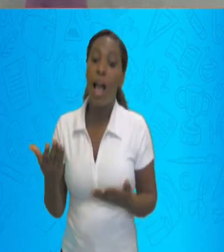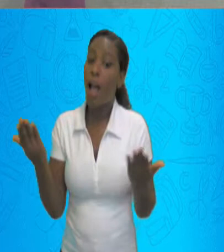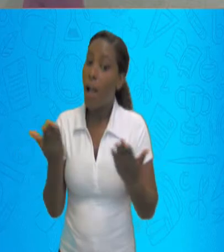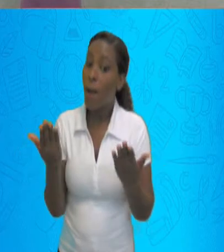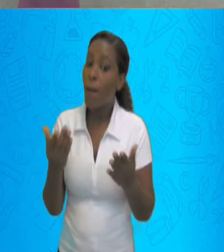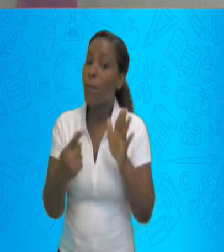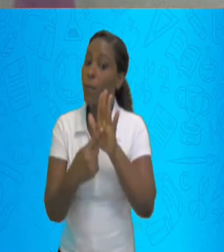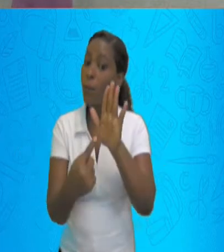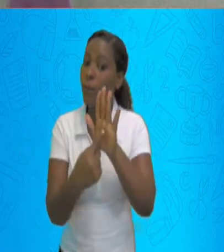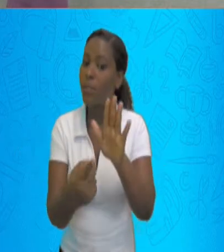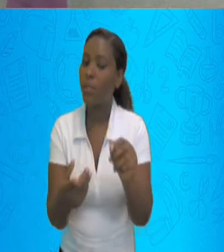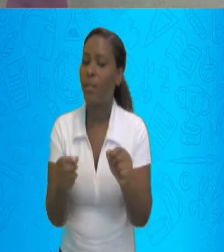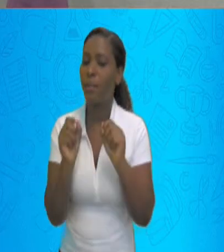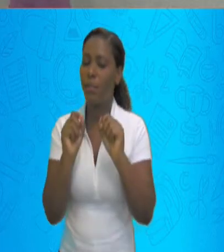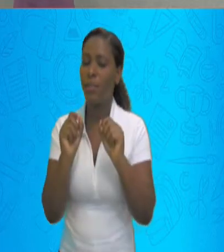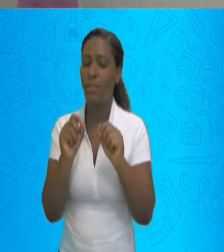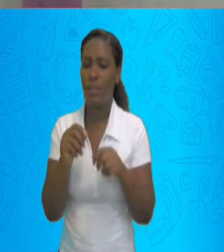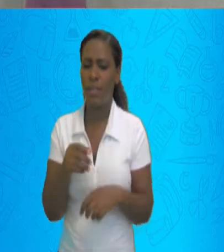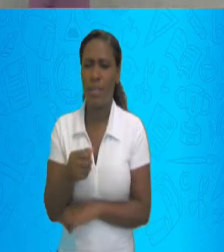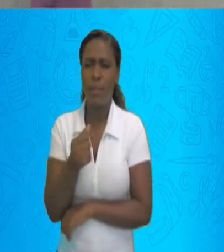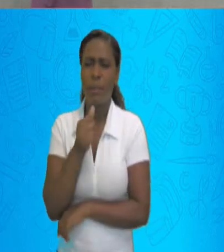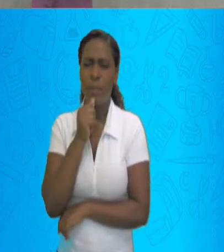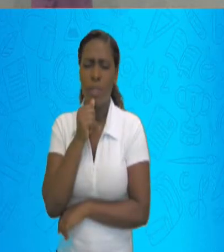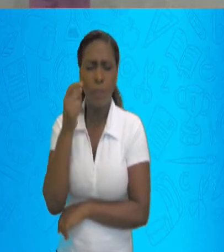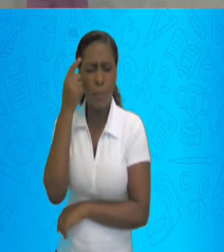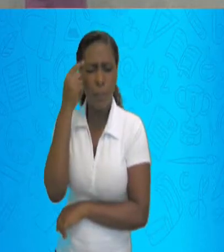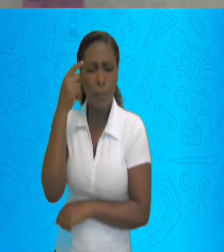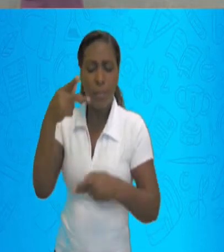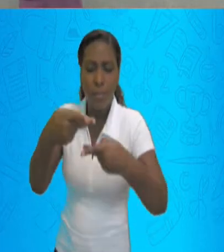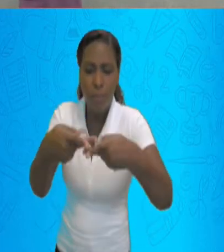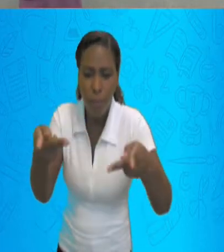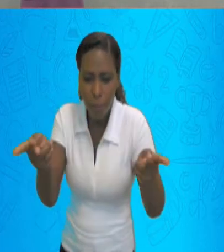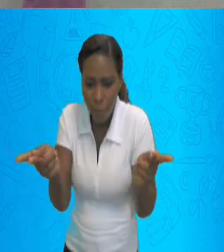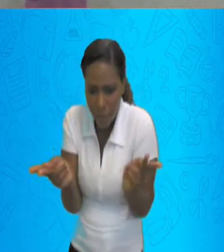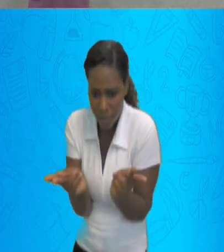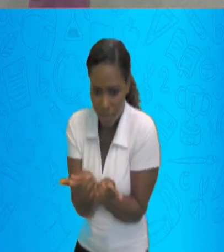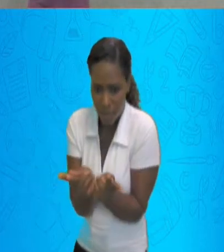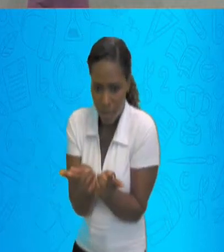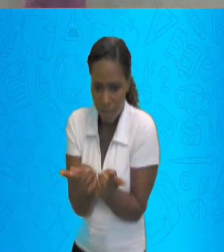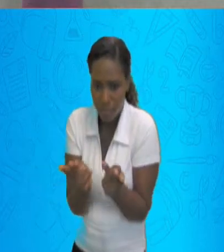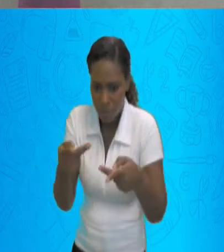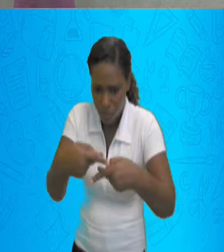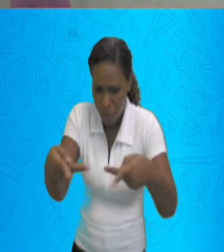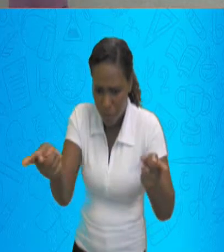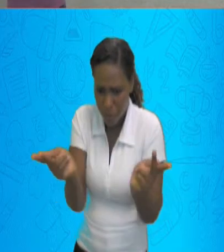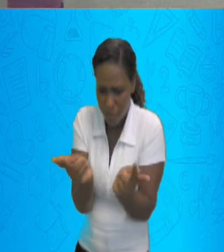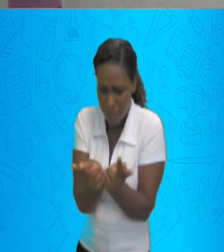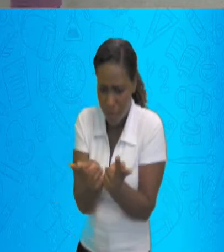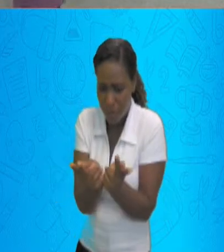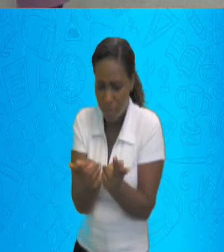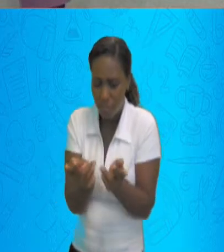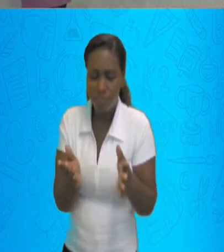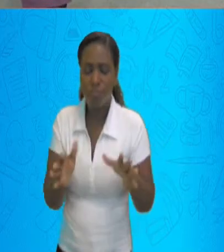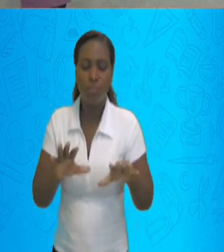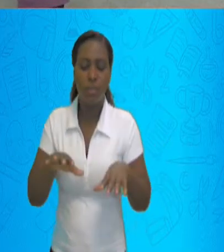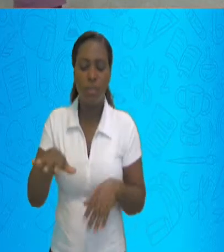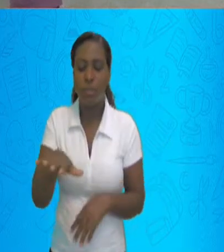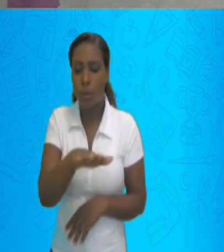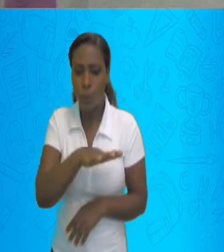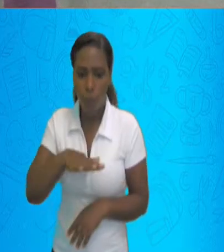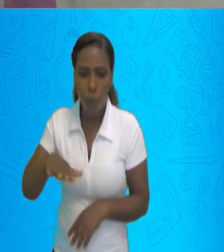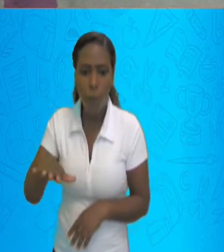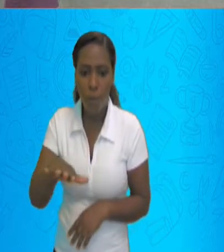Vamos pensar em uma pizza. A pizza chegou lá para você inteira, sem que você retirasse nenhum pedaço. A partir